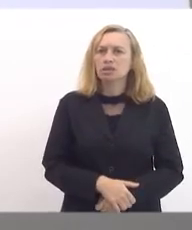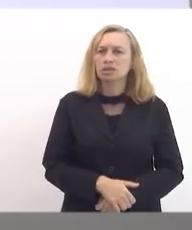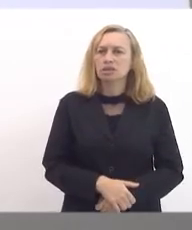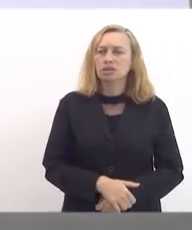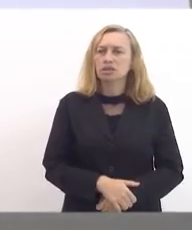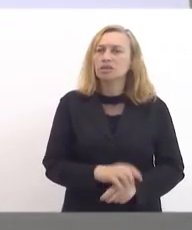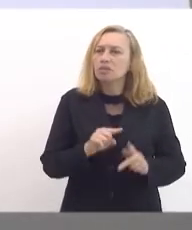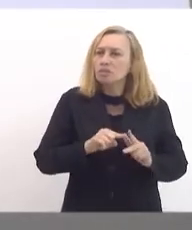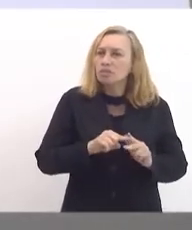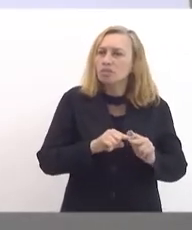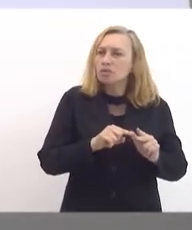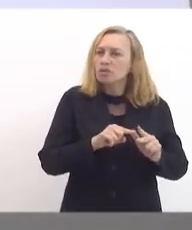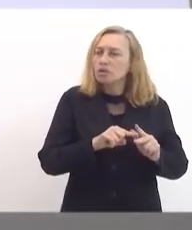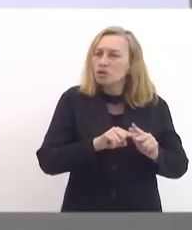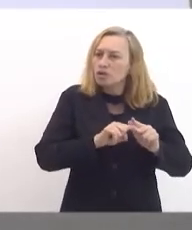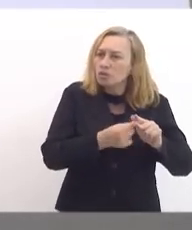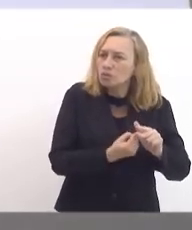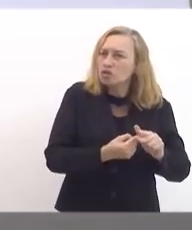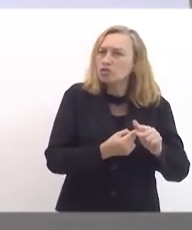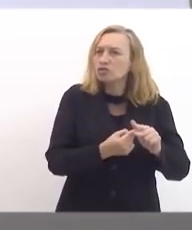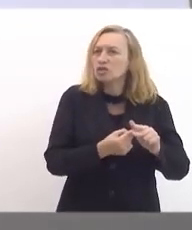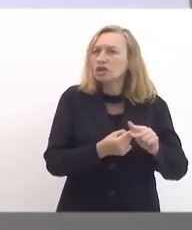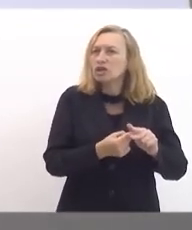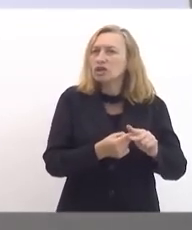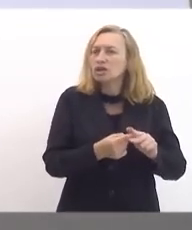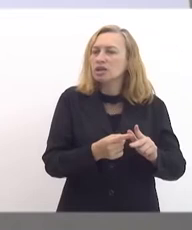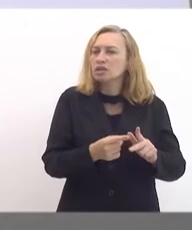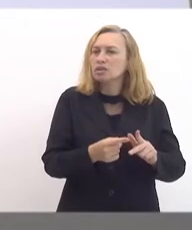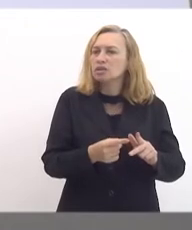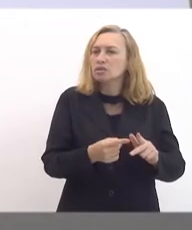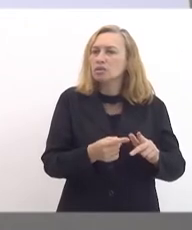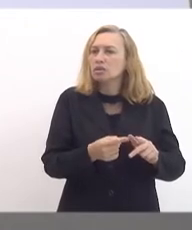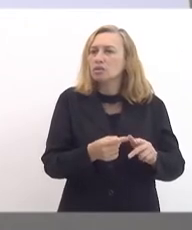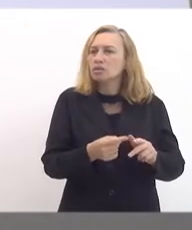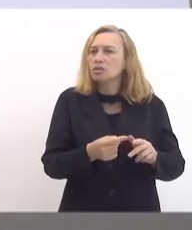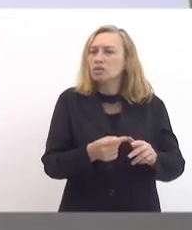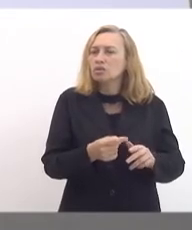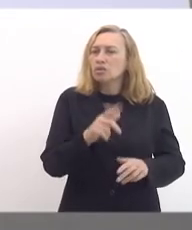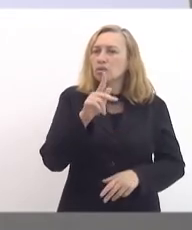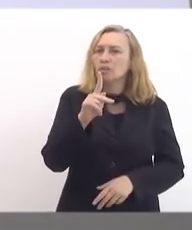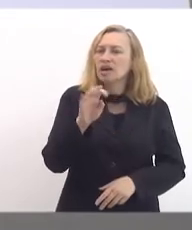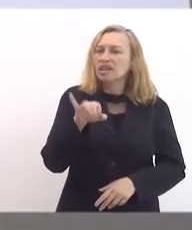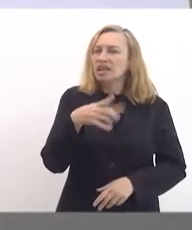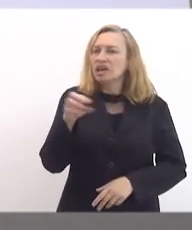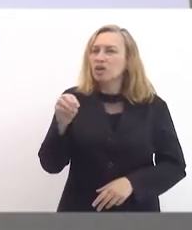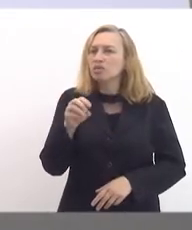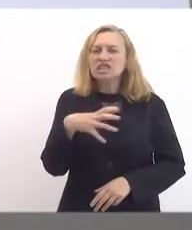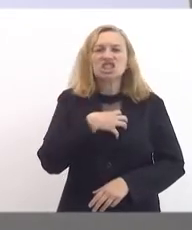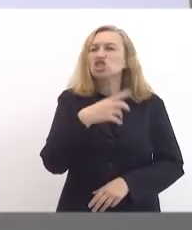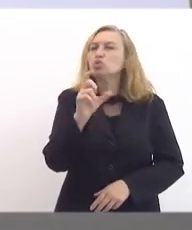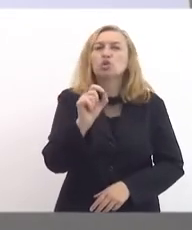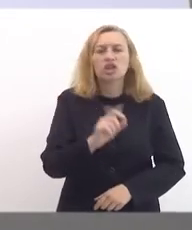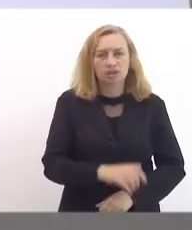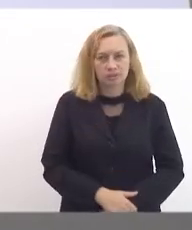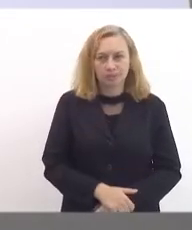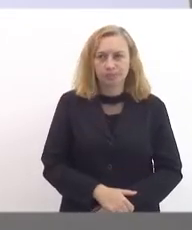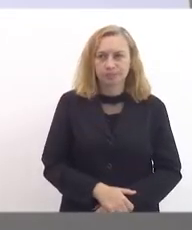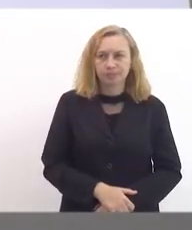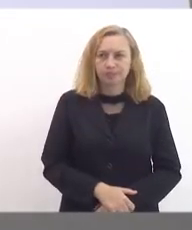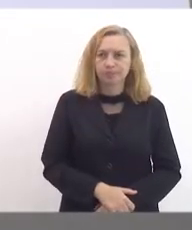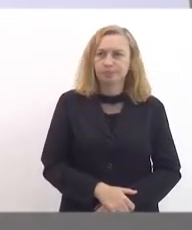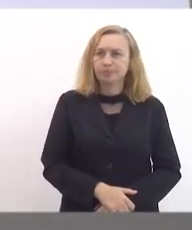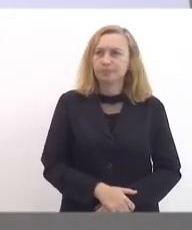é modificada tá é pelo menos como como um padrão no sentido de que né a